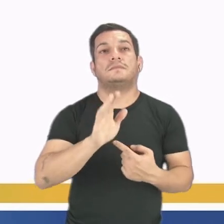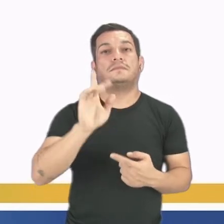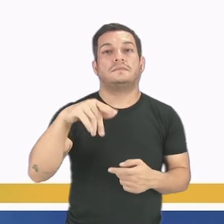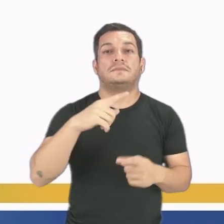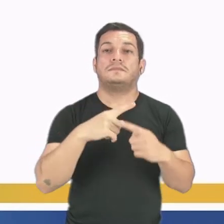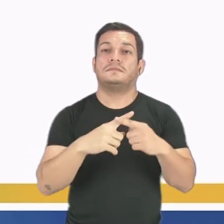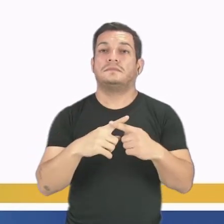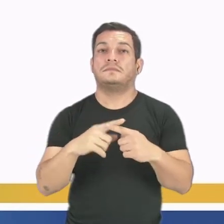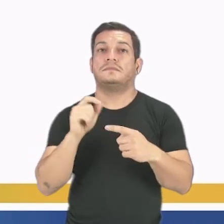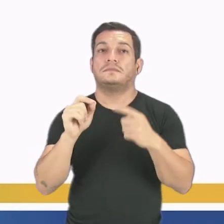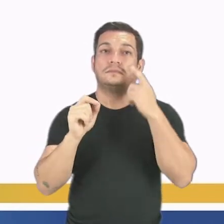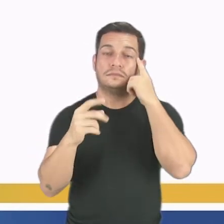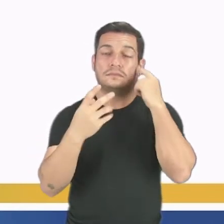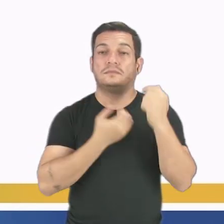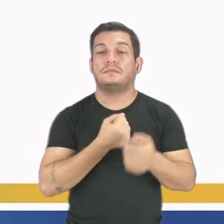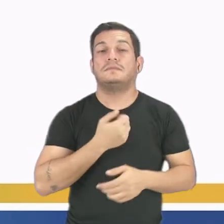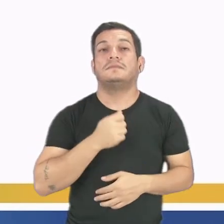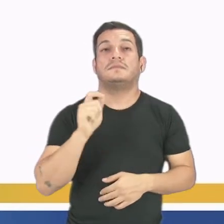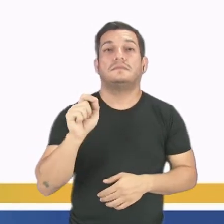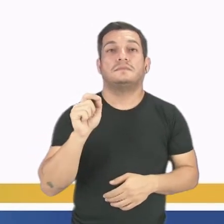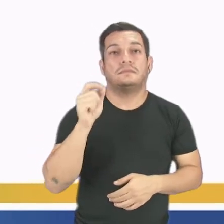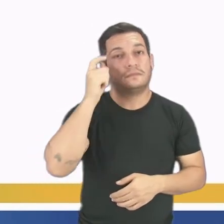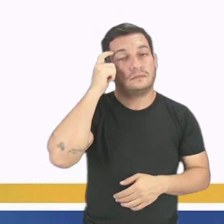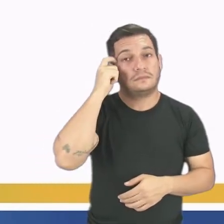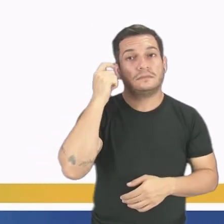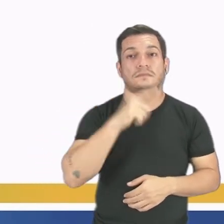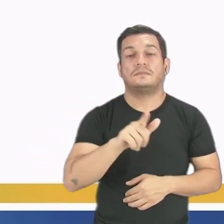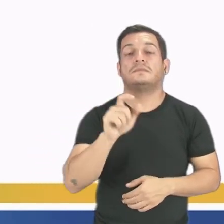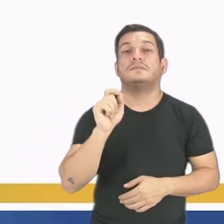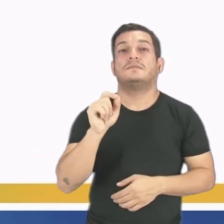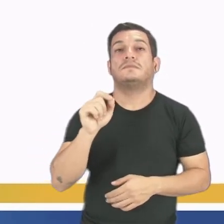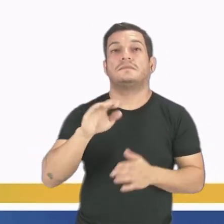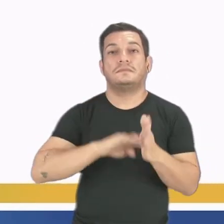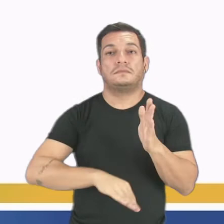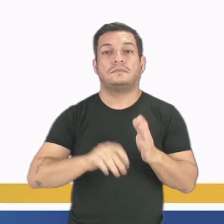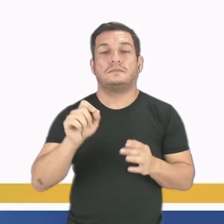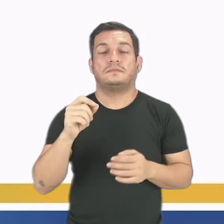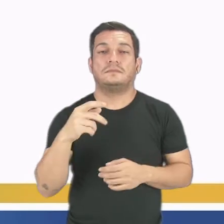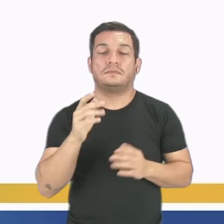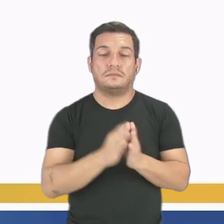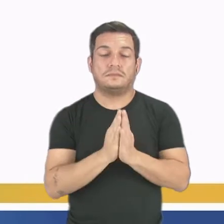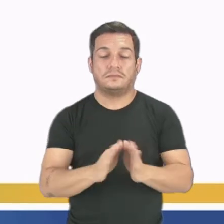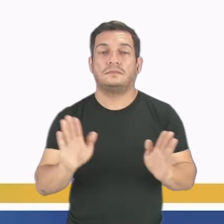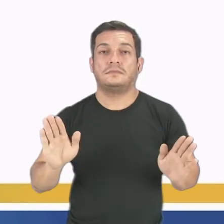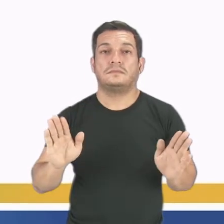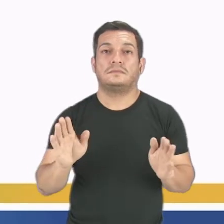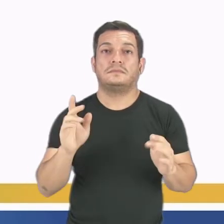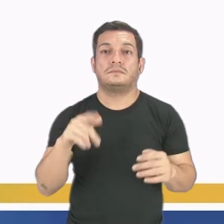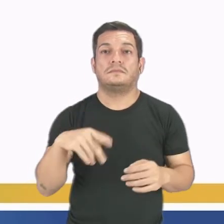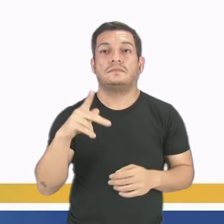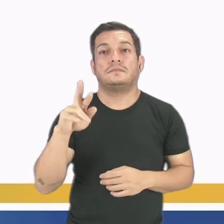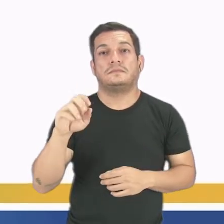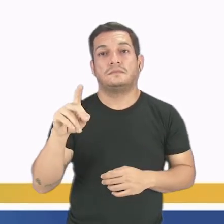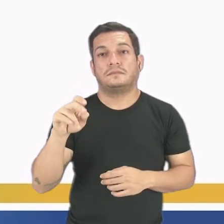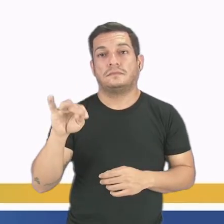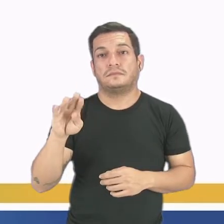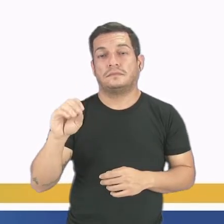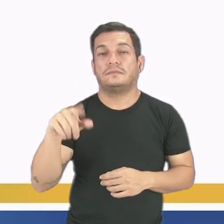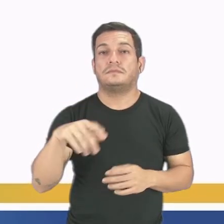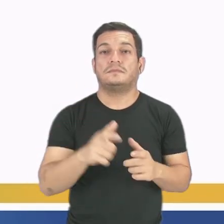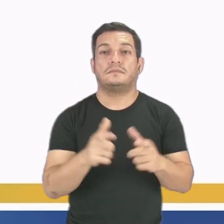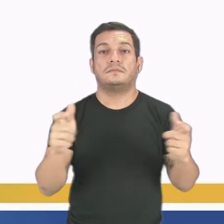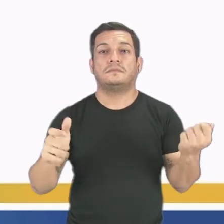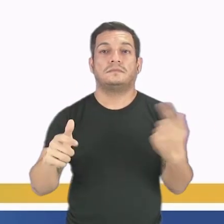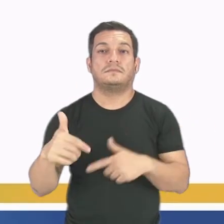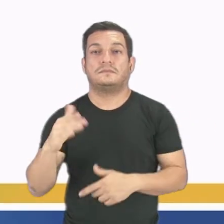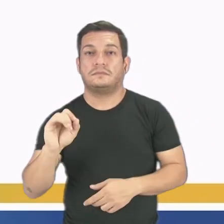que a multiplicação dos números alcançados, retirados nesses 2 lançamentos, o produto deles seja maior